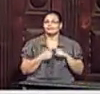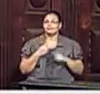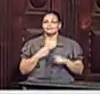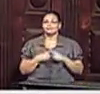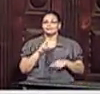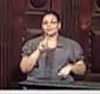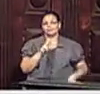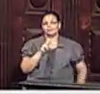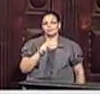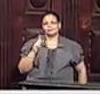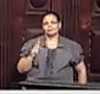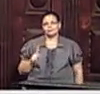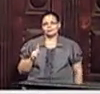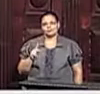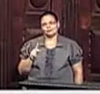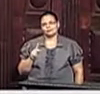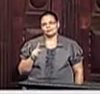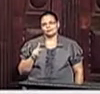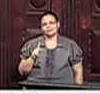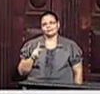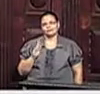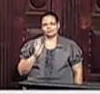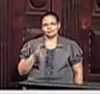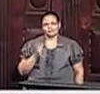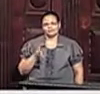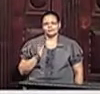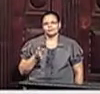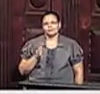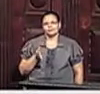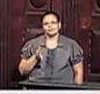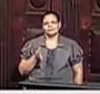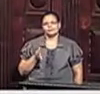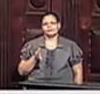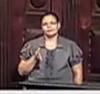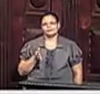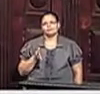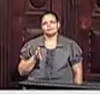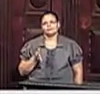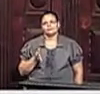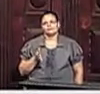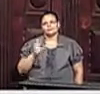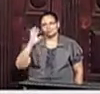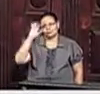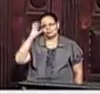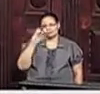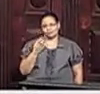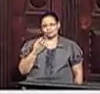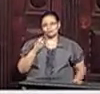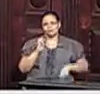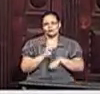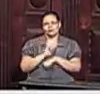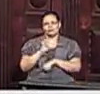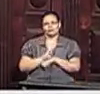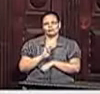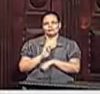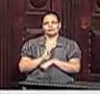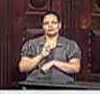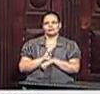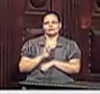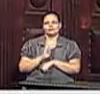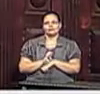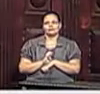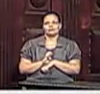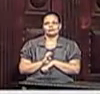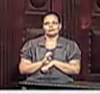as UPPs, que já foram uma solução para o estado,